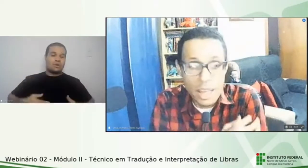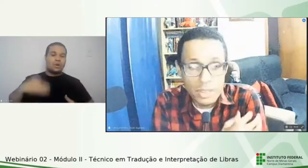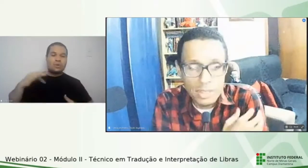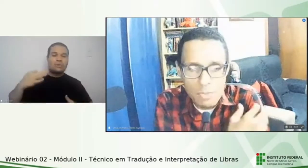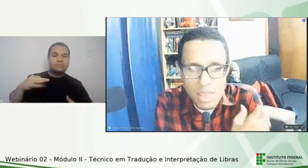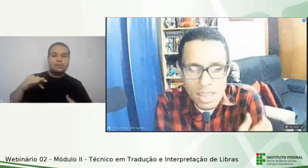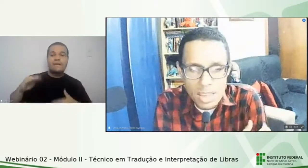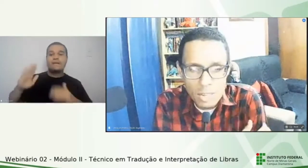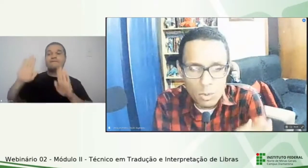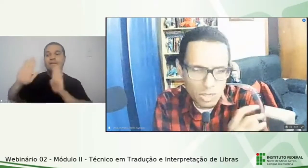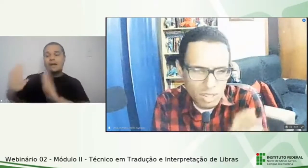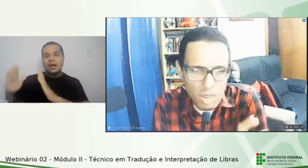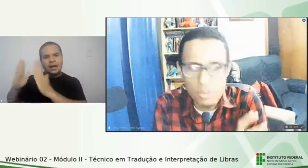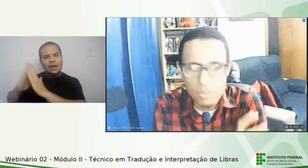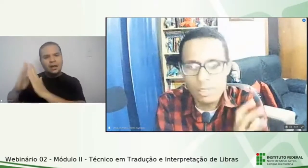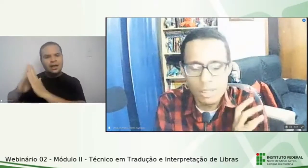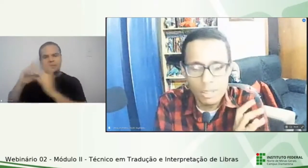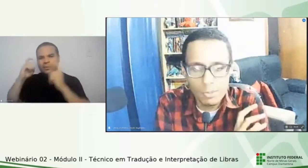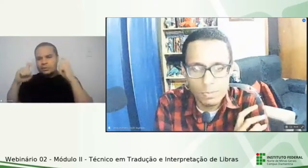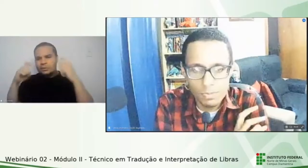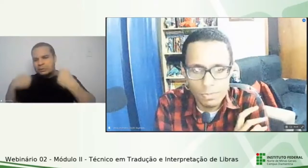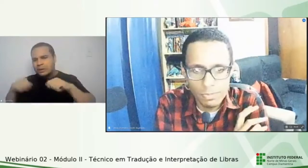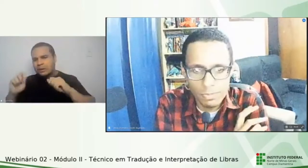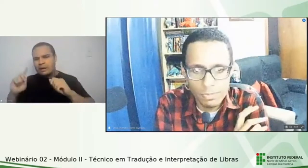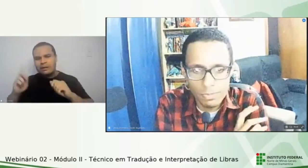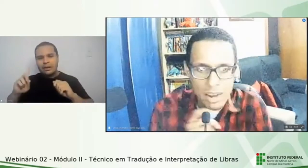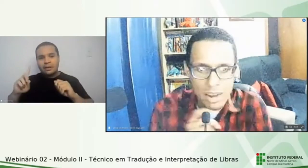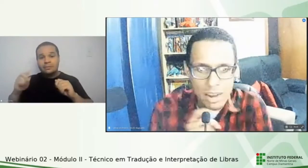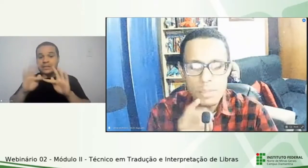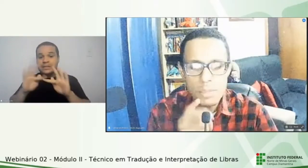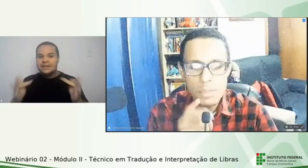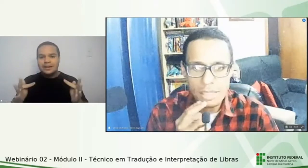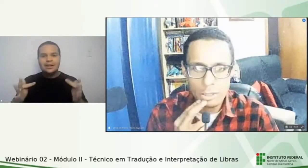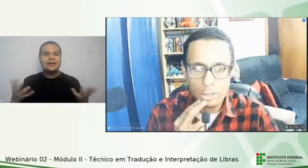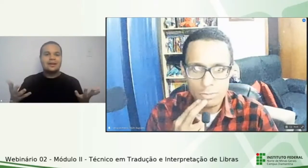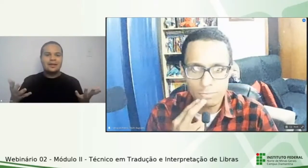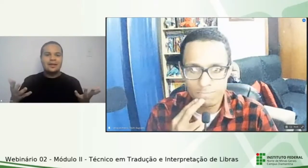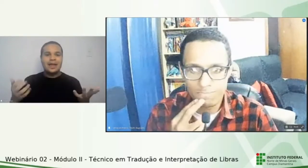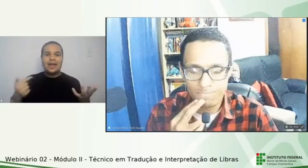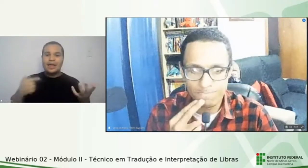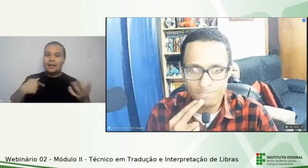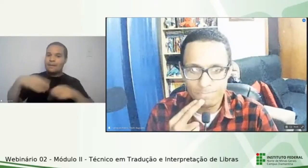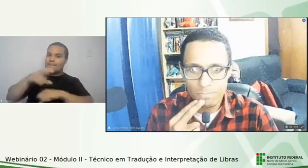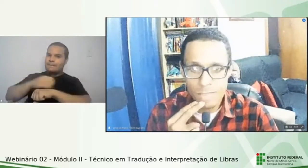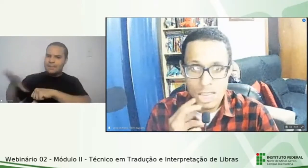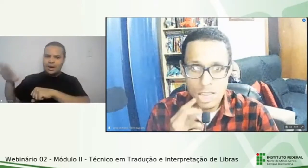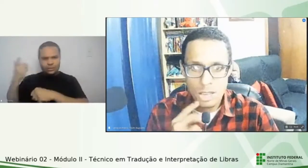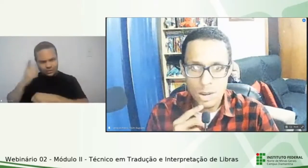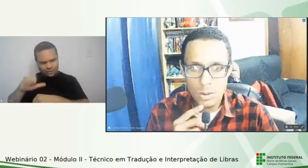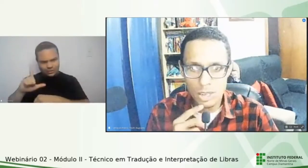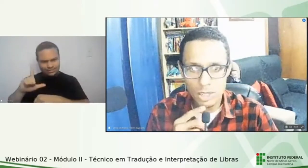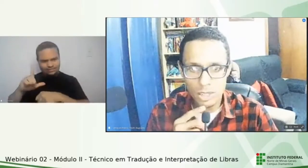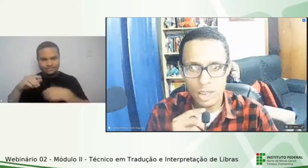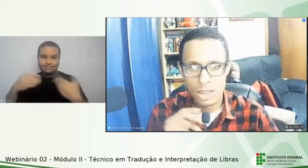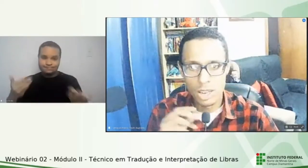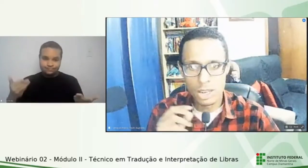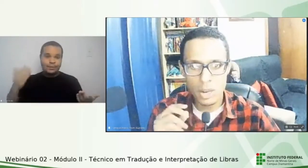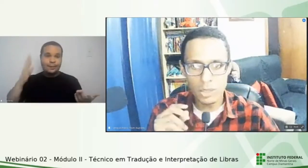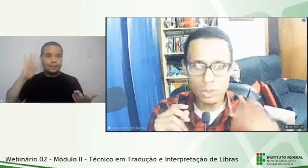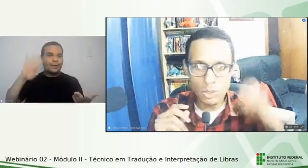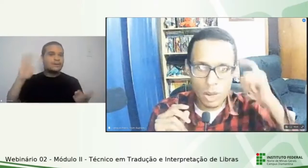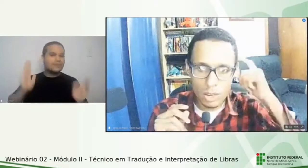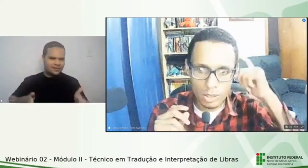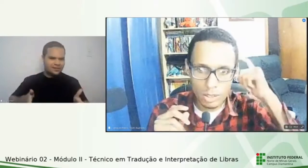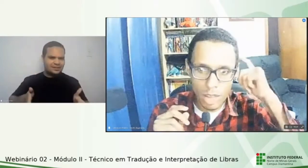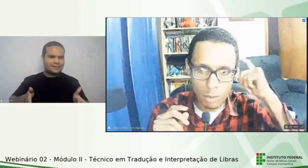é a reação mesmo. Coisa simples. Já pararam para pensar nisso? Então, Cristina,